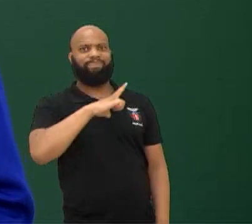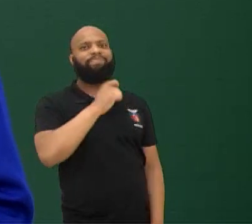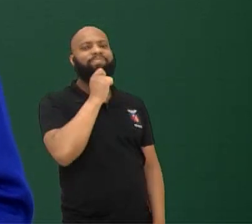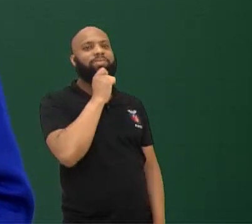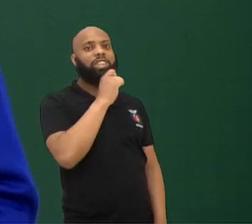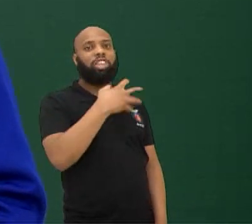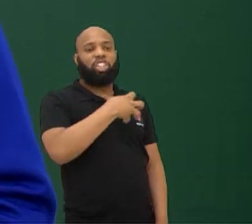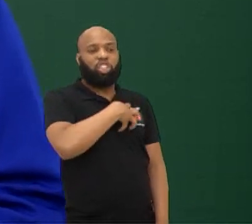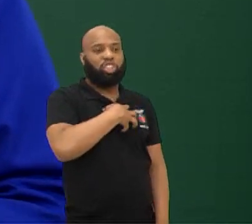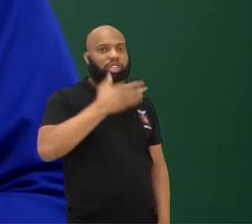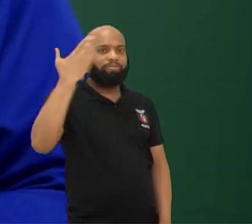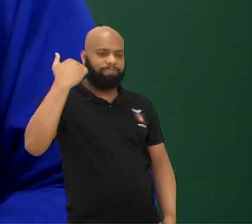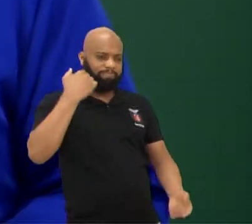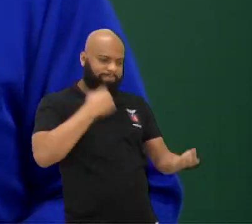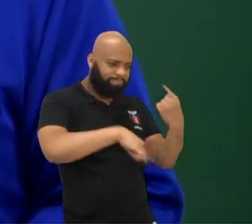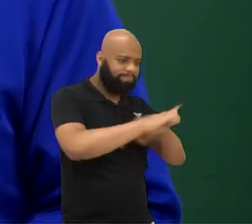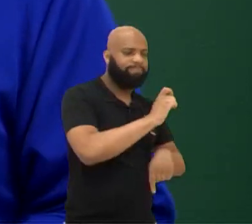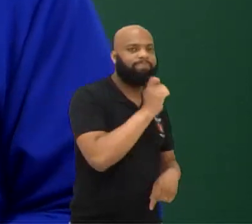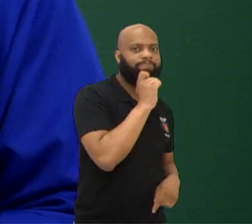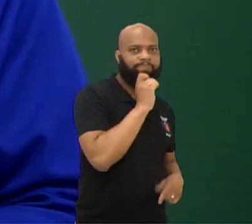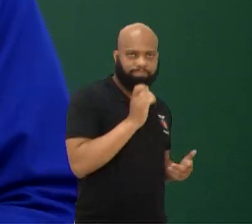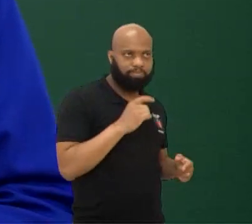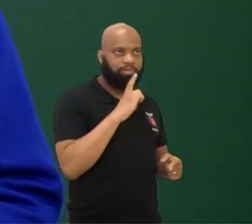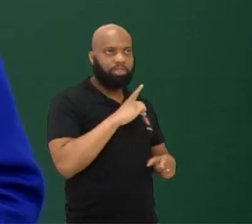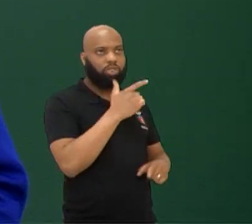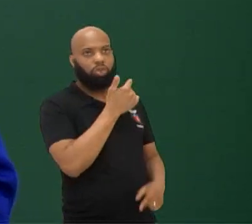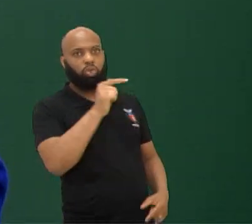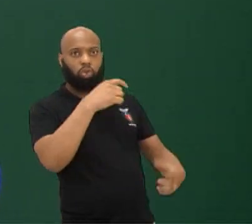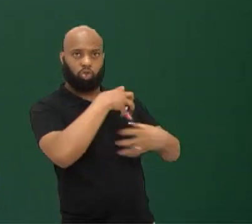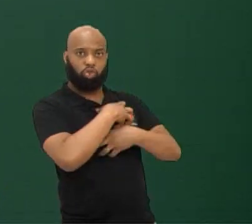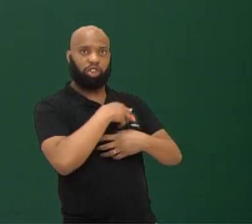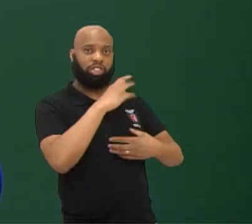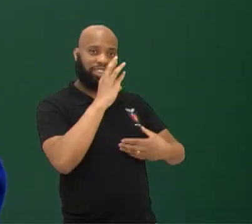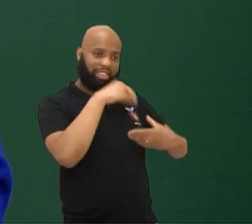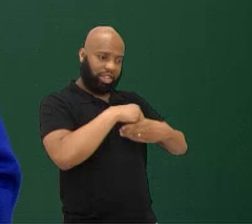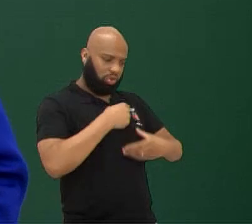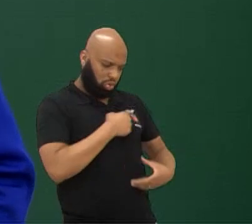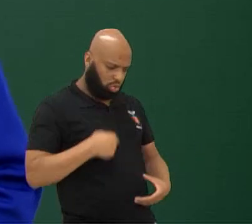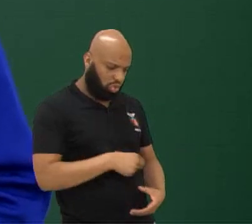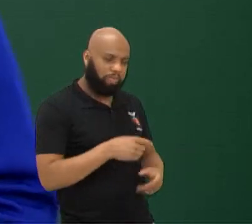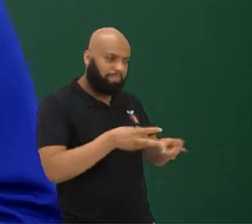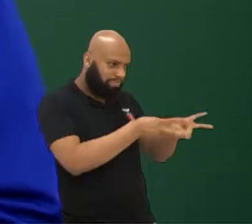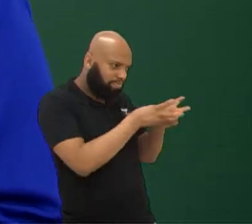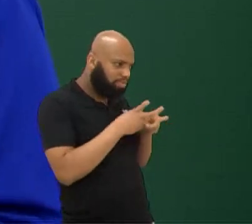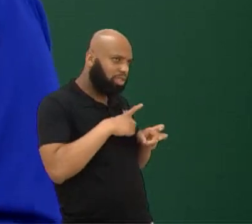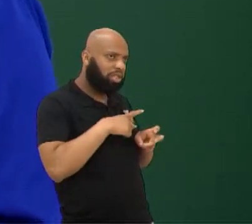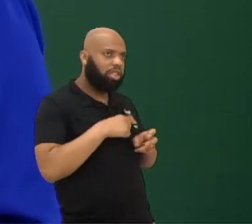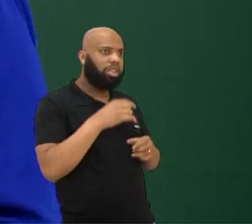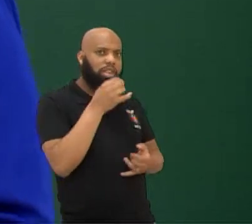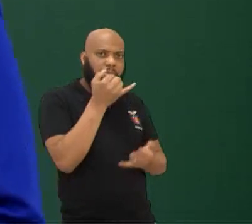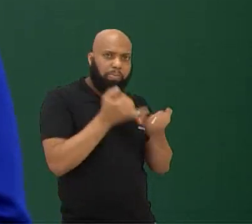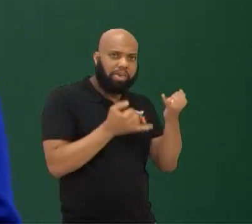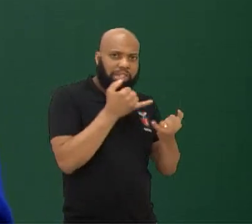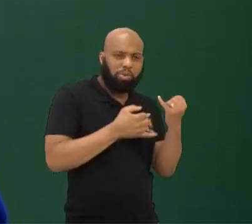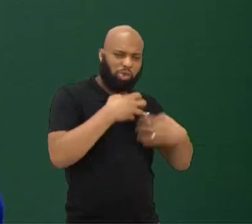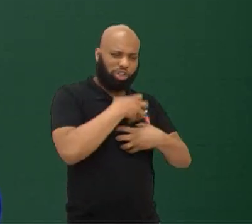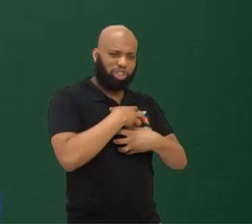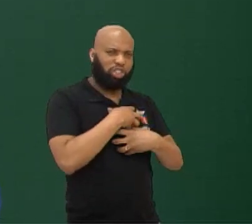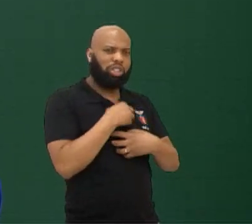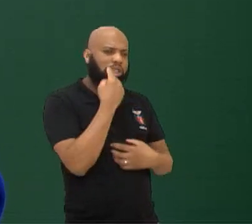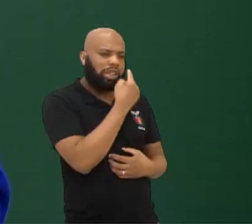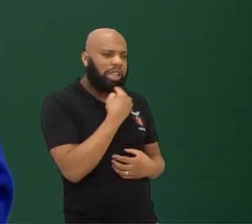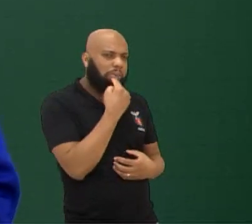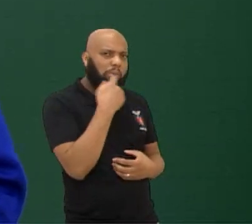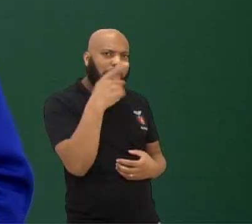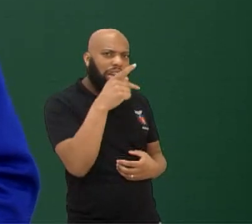desse processo evolutivo. Os tubarões, inclusive, têm um outro órgão sensorial. Vocês já notaram que o tubarão ele tem a boca mais na parte de baixo do